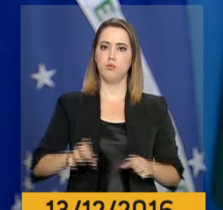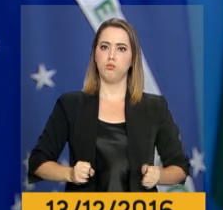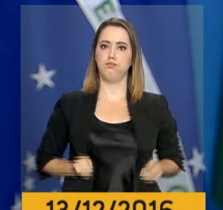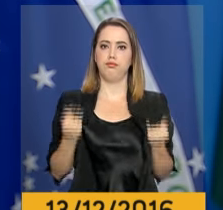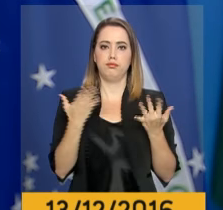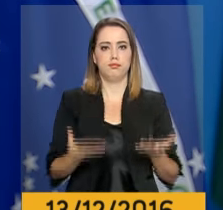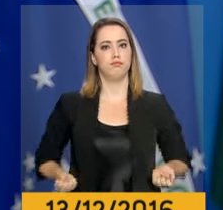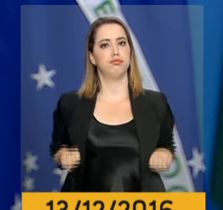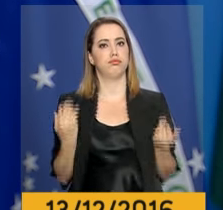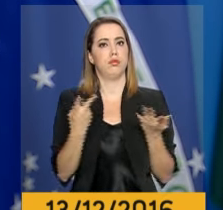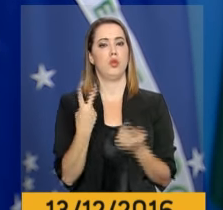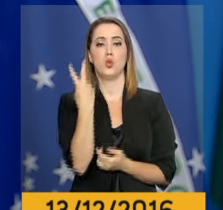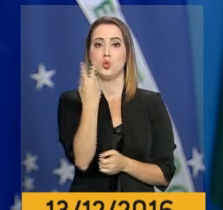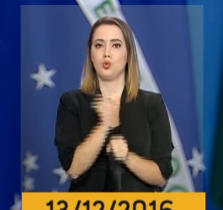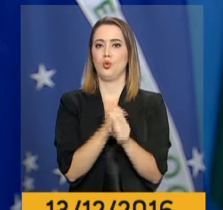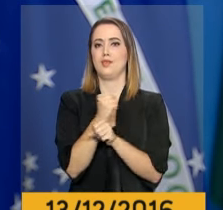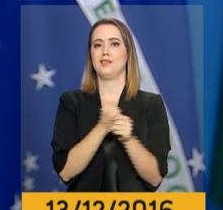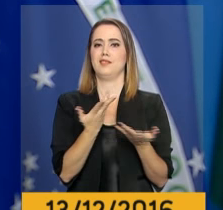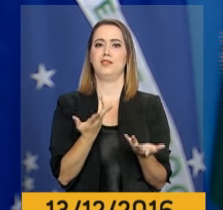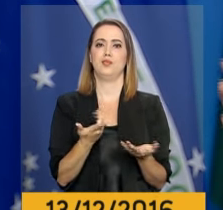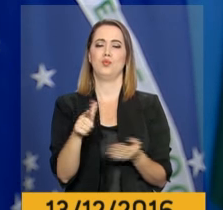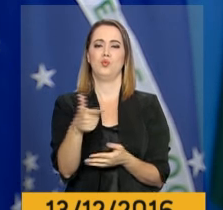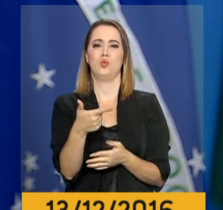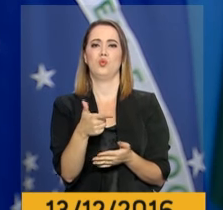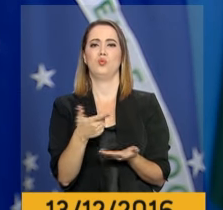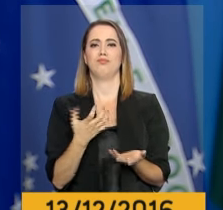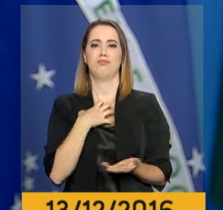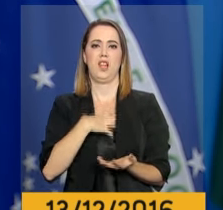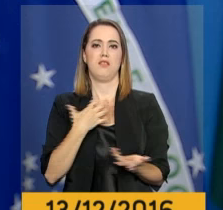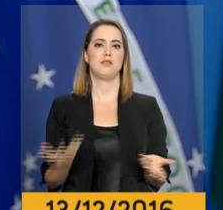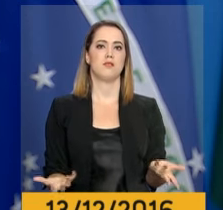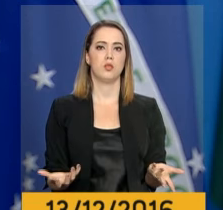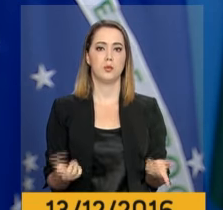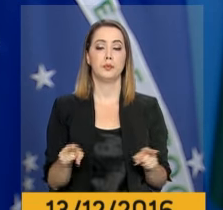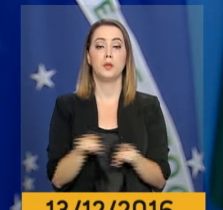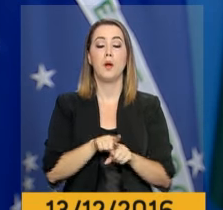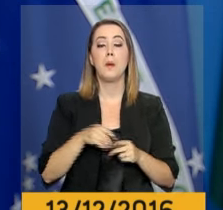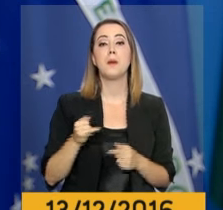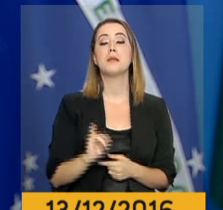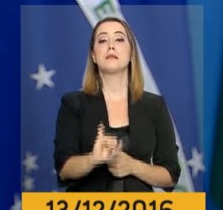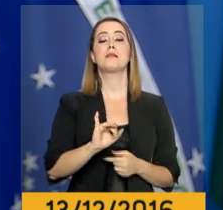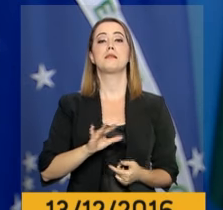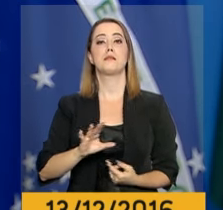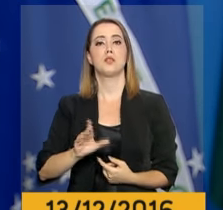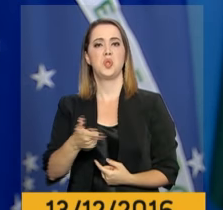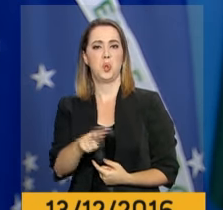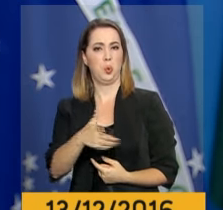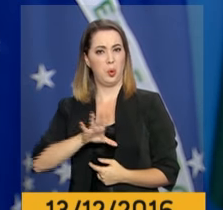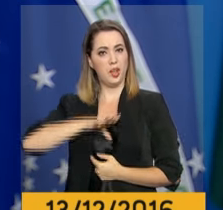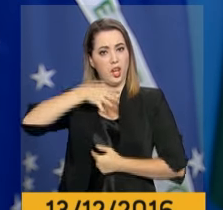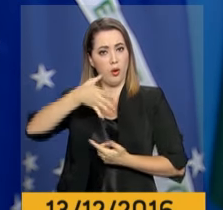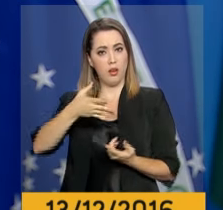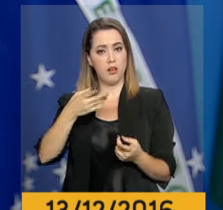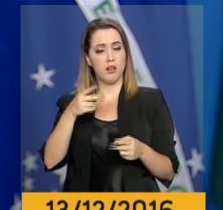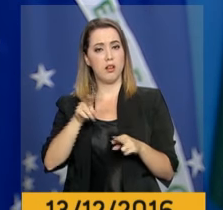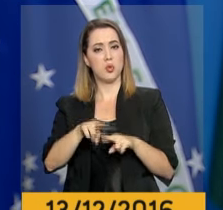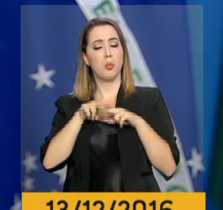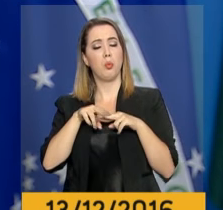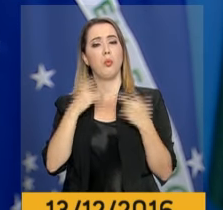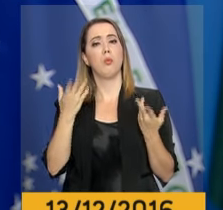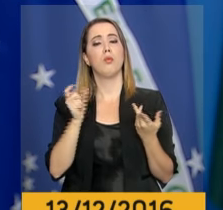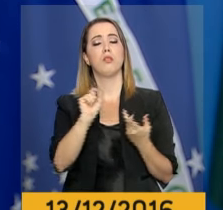pouco? Nenhum sentido teria esta restrição. Se não tivéssemos coragem, para que que eu vou